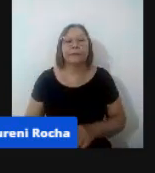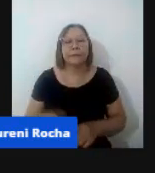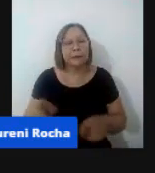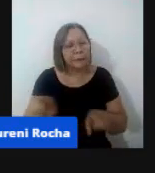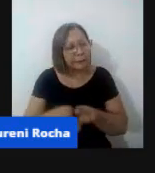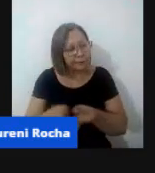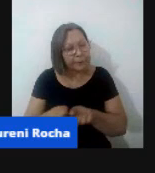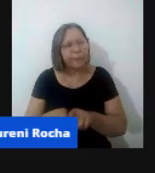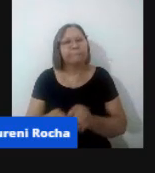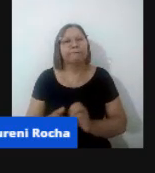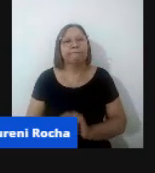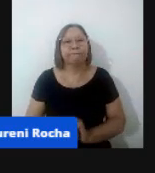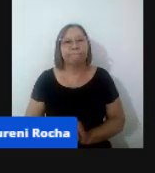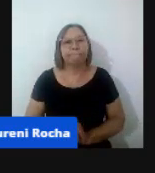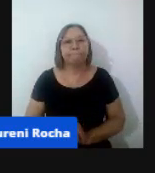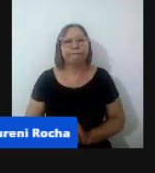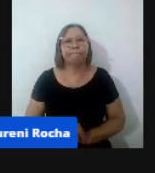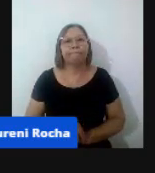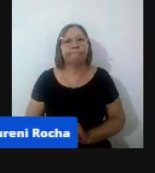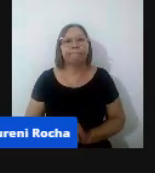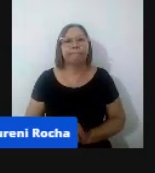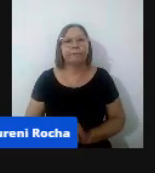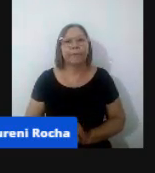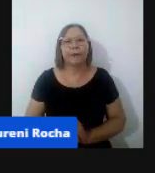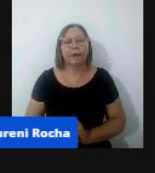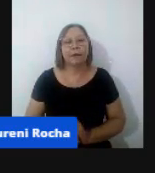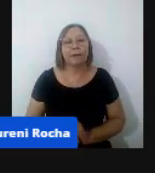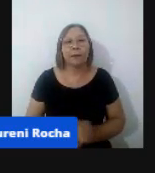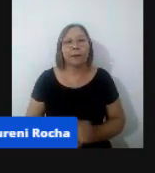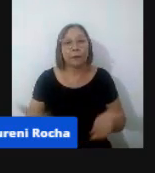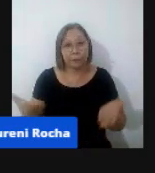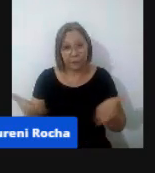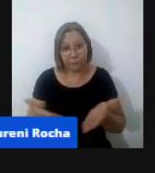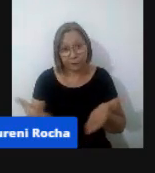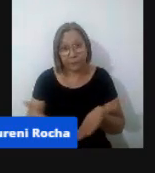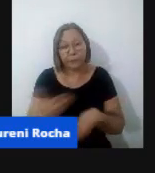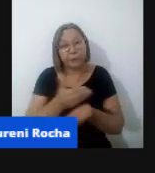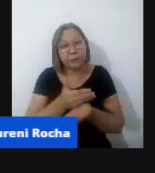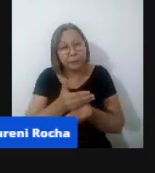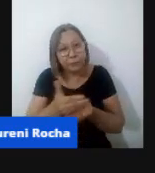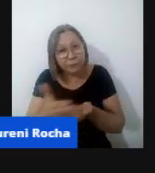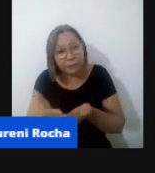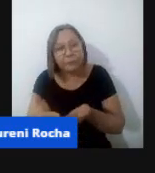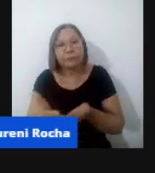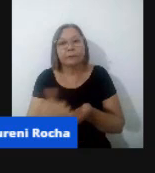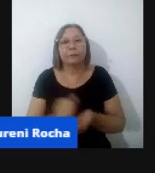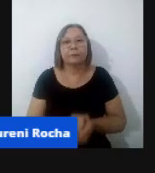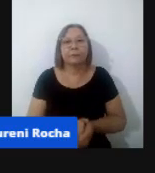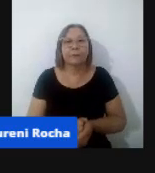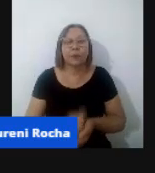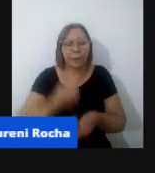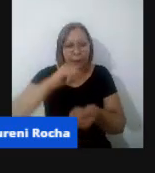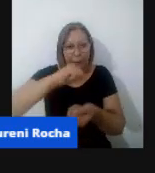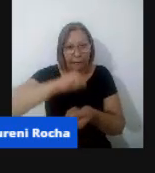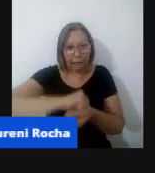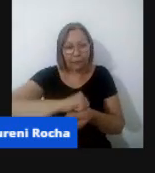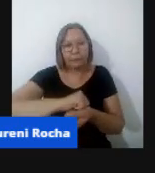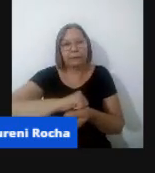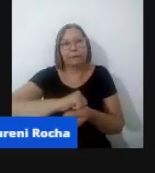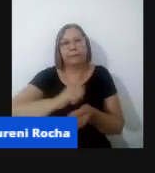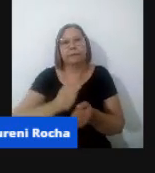Perante a isso, nós vamos iniciar, então, a fala sobre adequações, né?